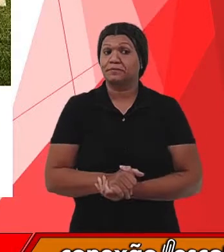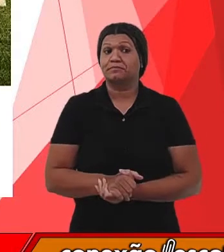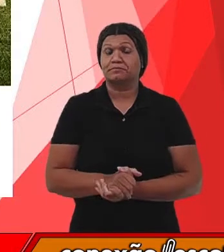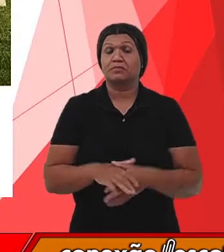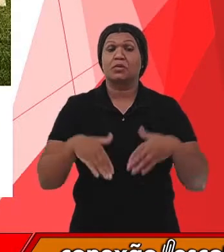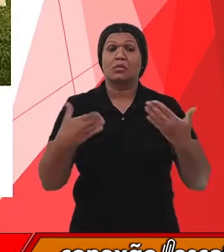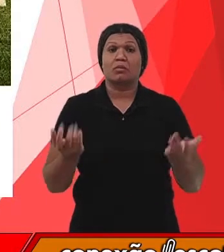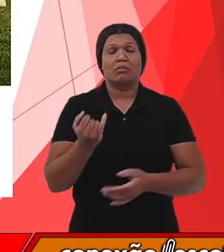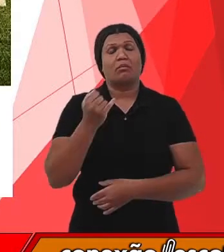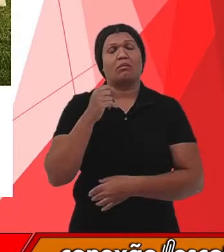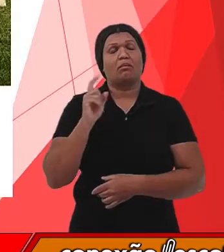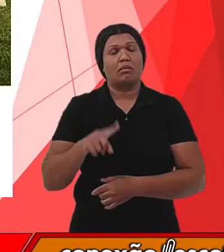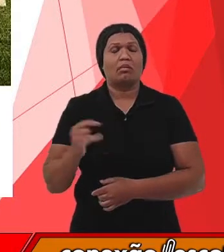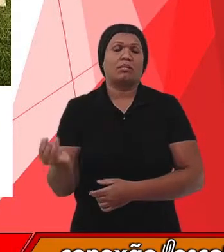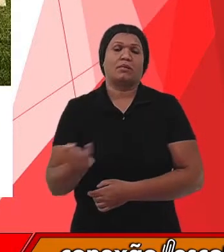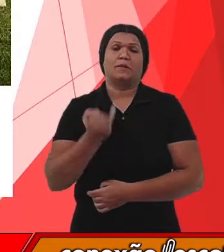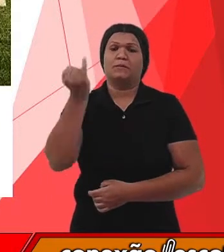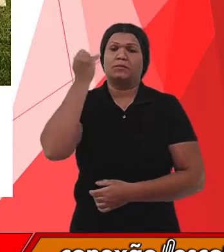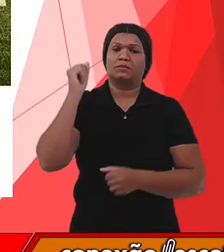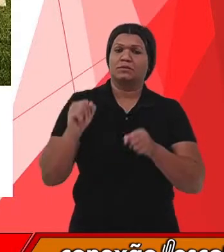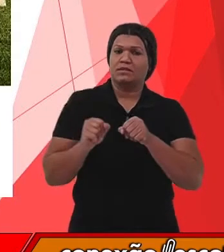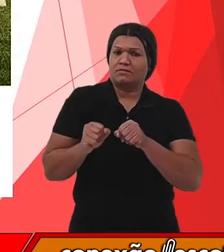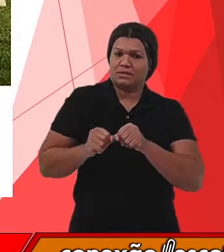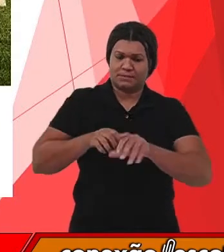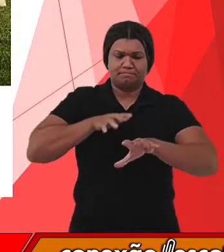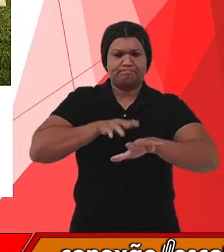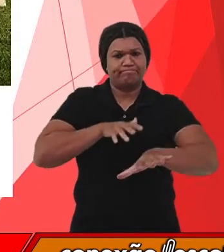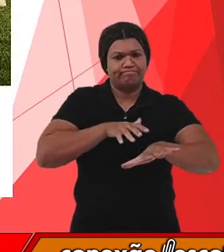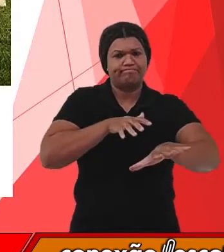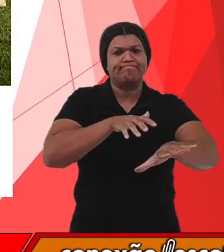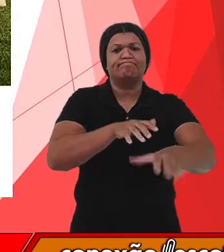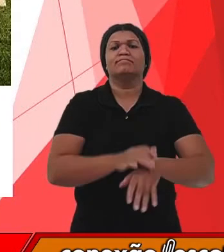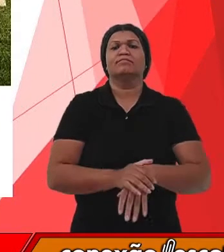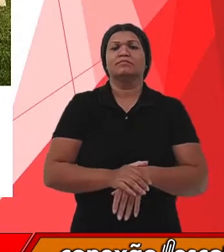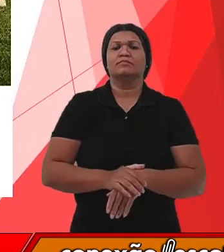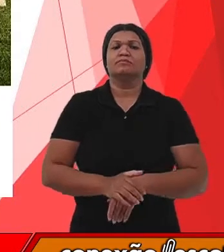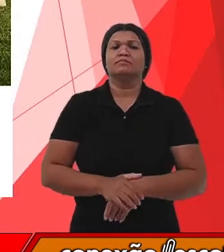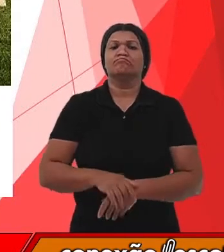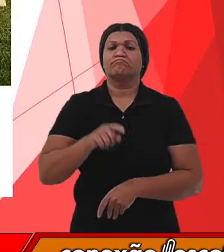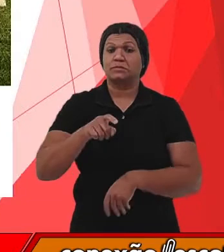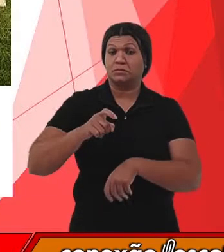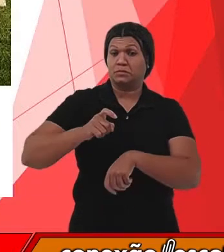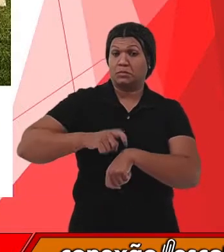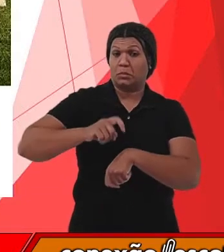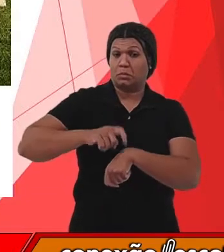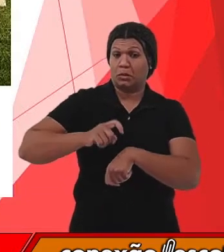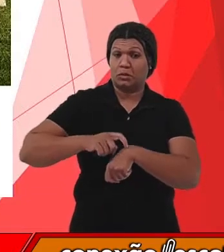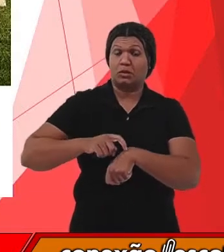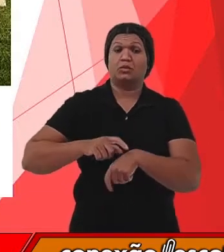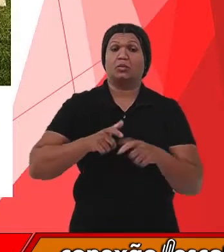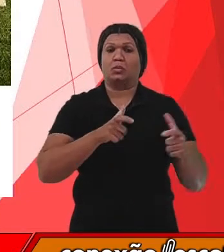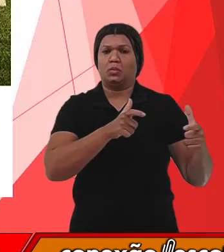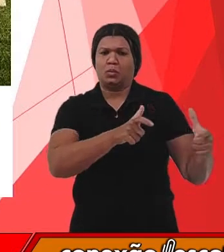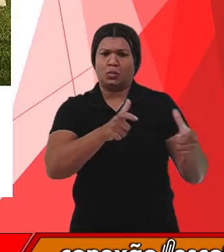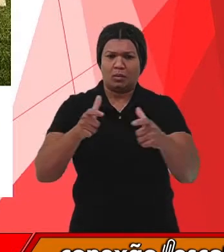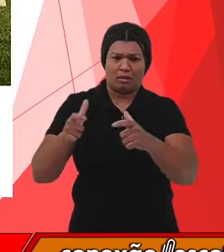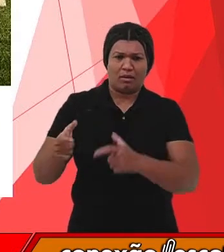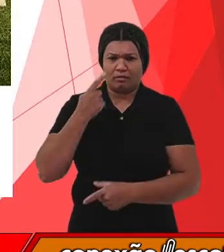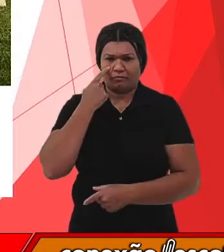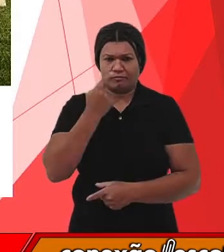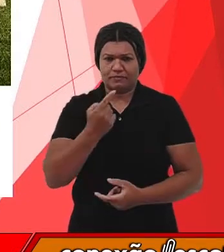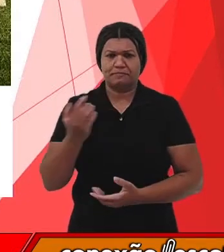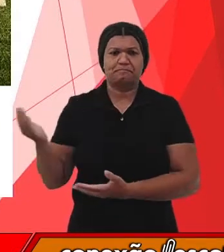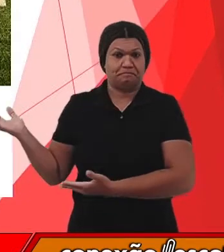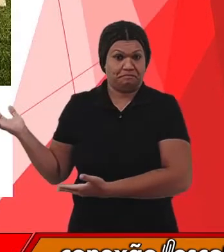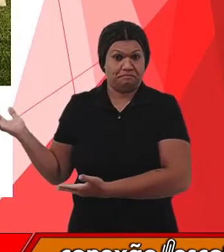a importância de ser realizadas essas manifestações nesse respectivo lugar?